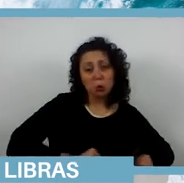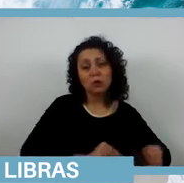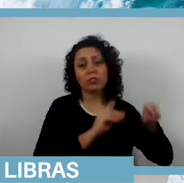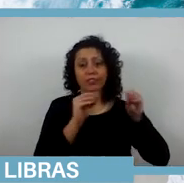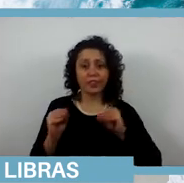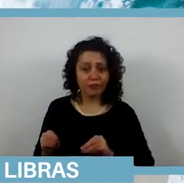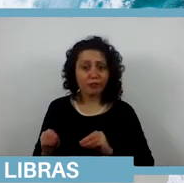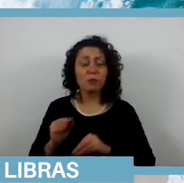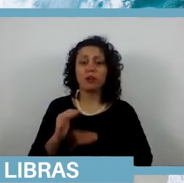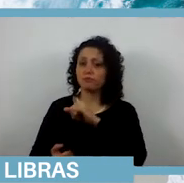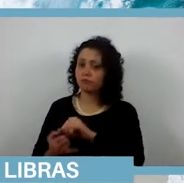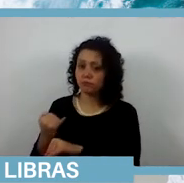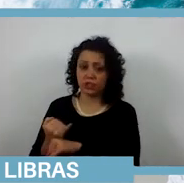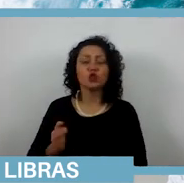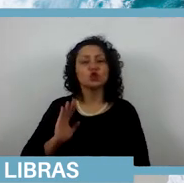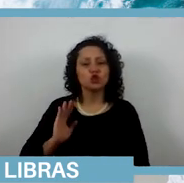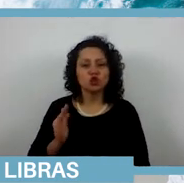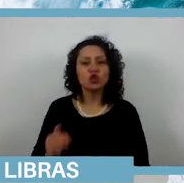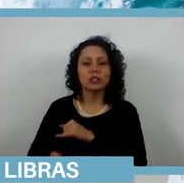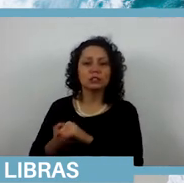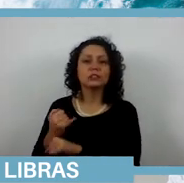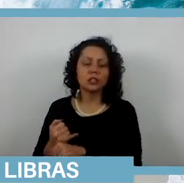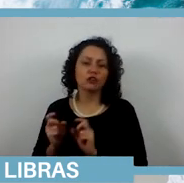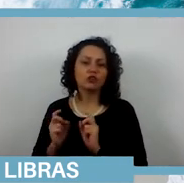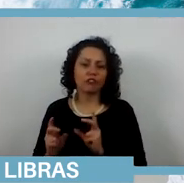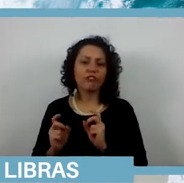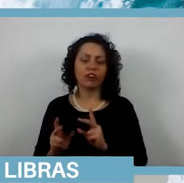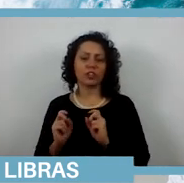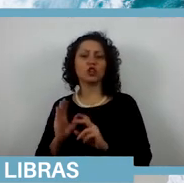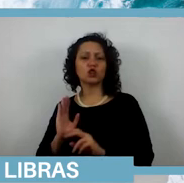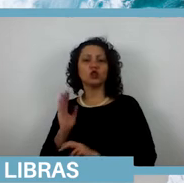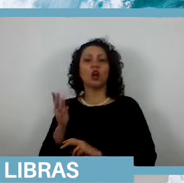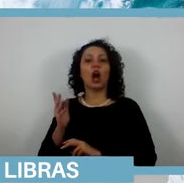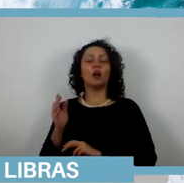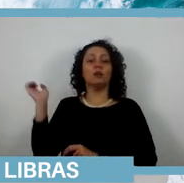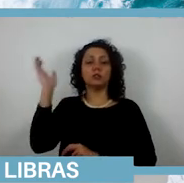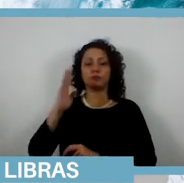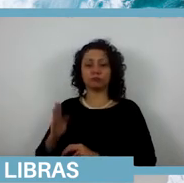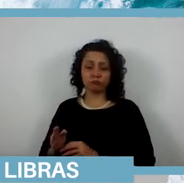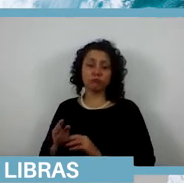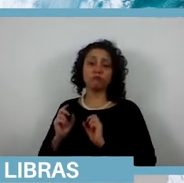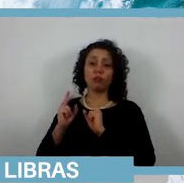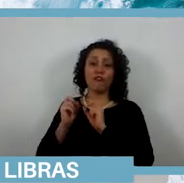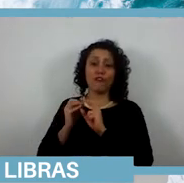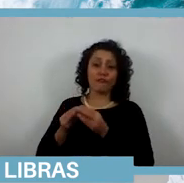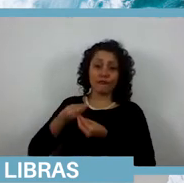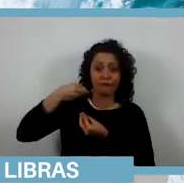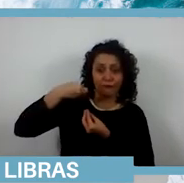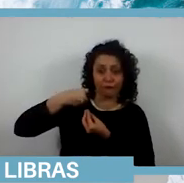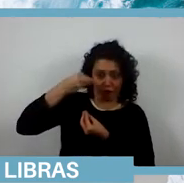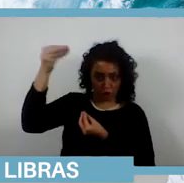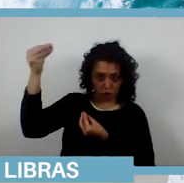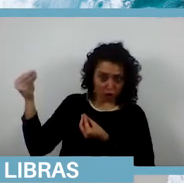então eu já tinha o site já tinha um e-commerce completo já enviando para todo Brasil emigrei né Fechei as portas da loja